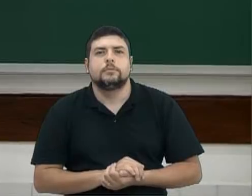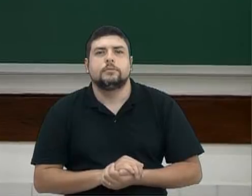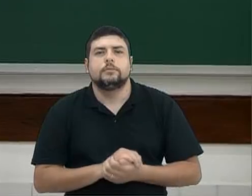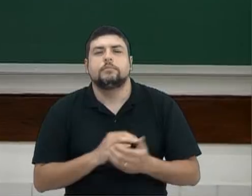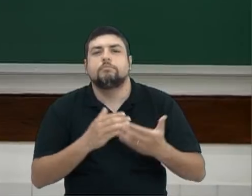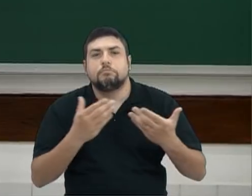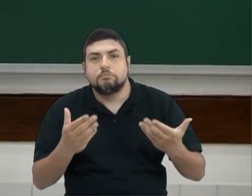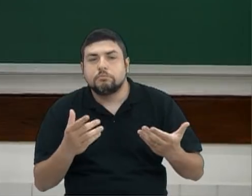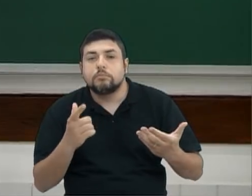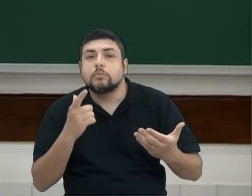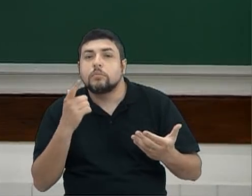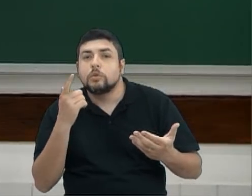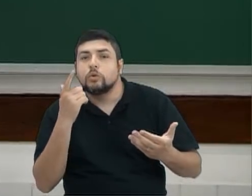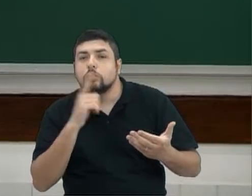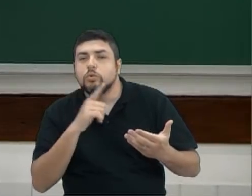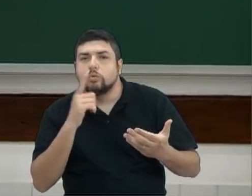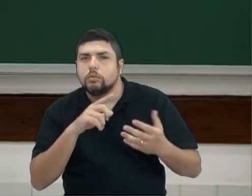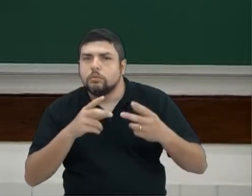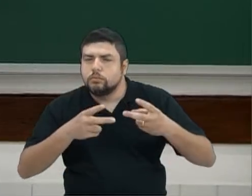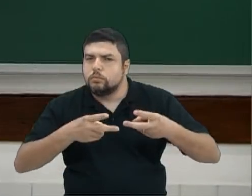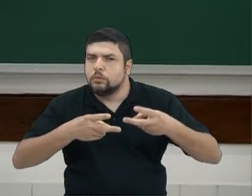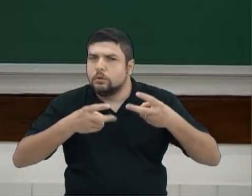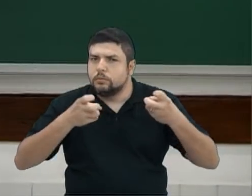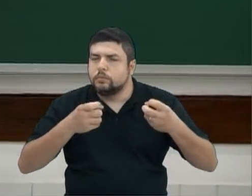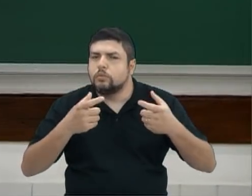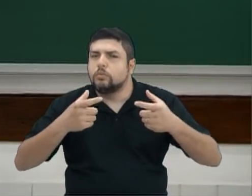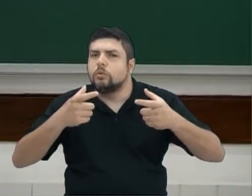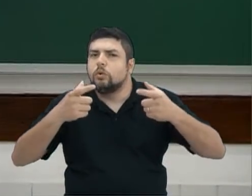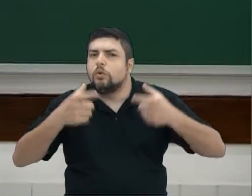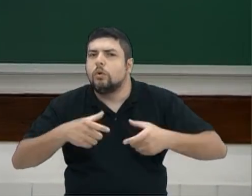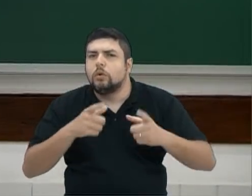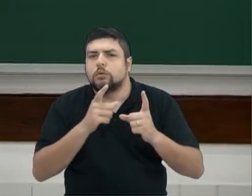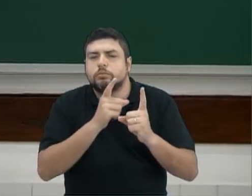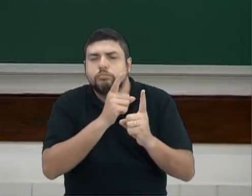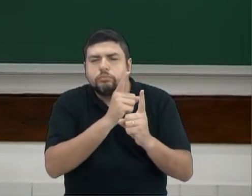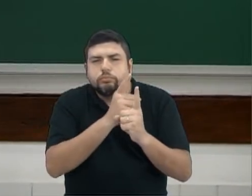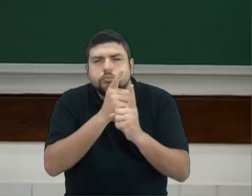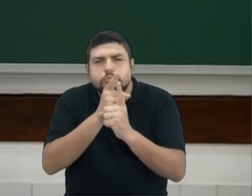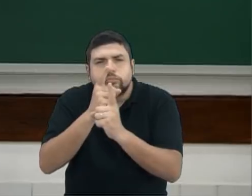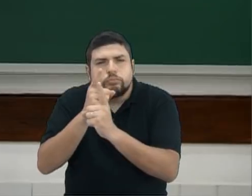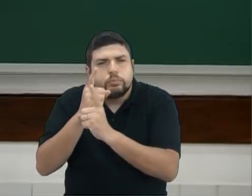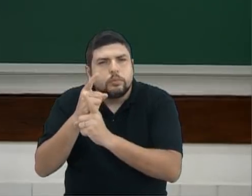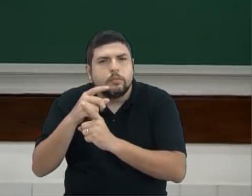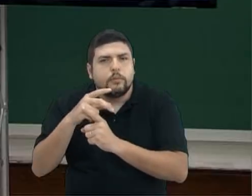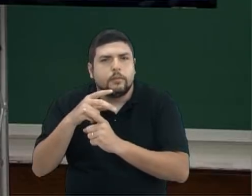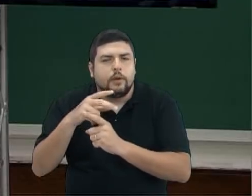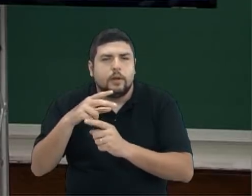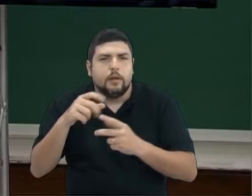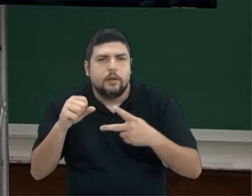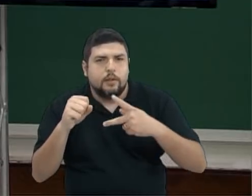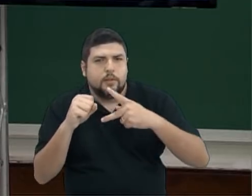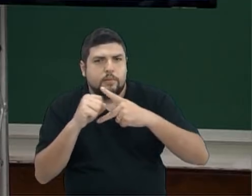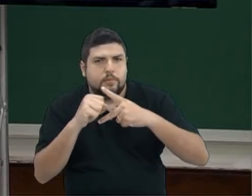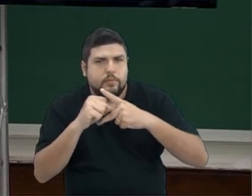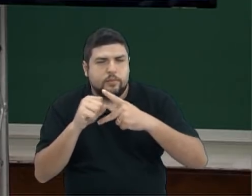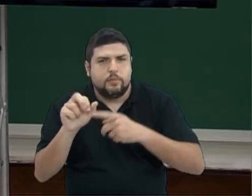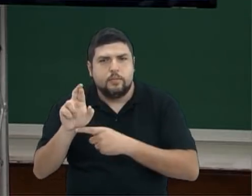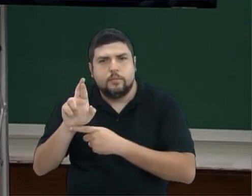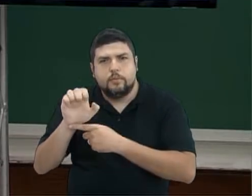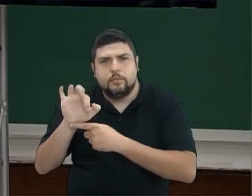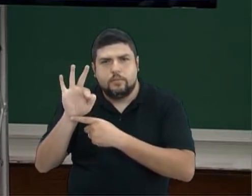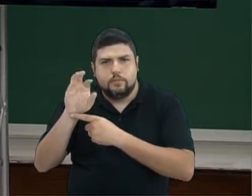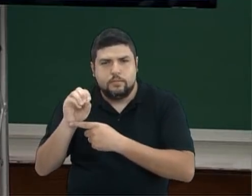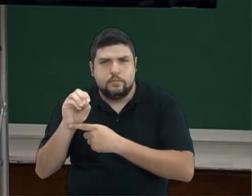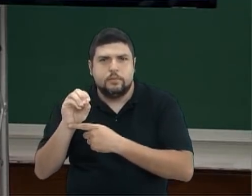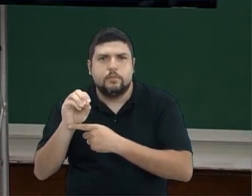aí, pessoal, conseguiram, então, identificar os pronomes pessoais do caso reto? A gente fala pronomes pessoais do caso reto e a